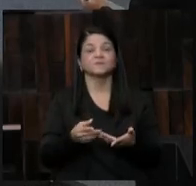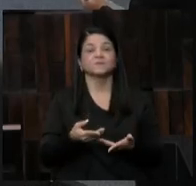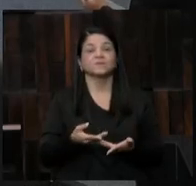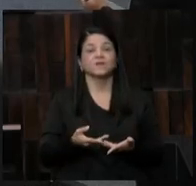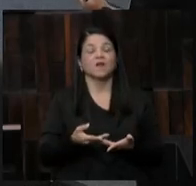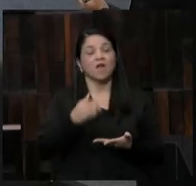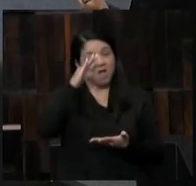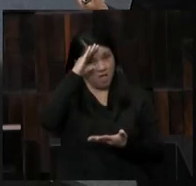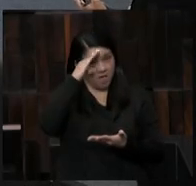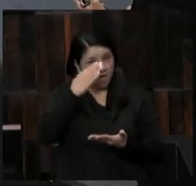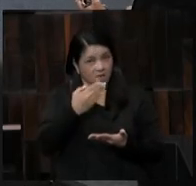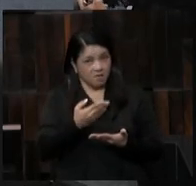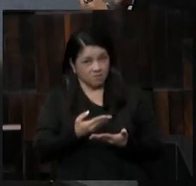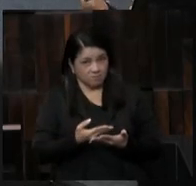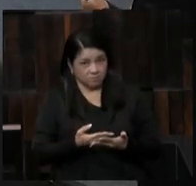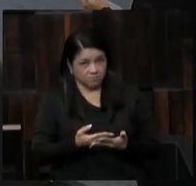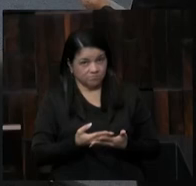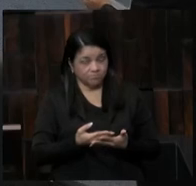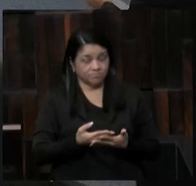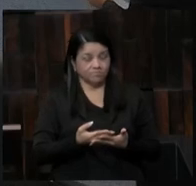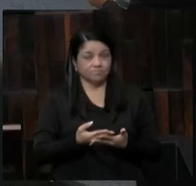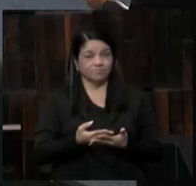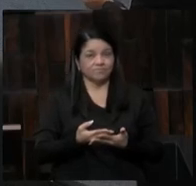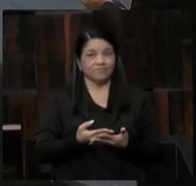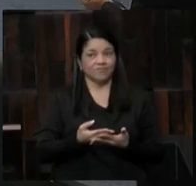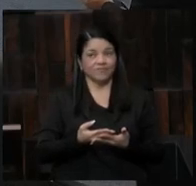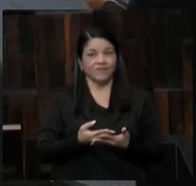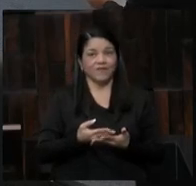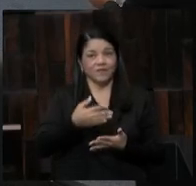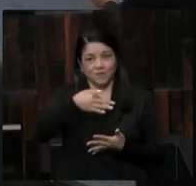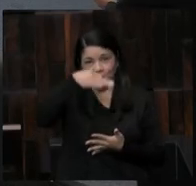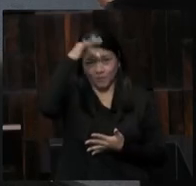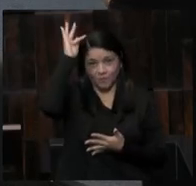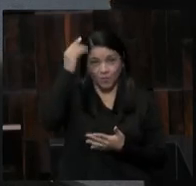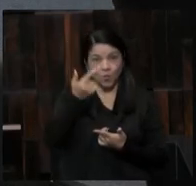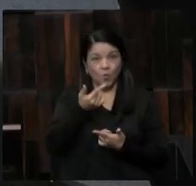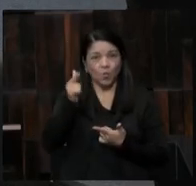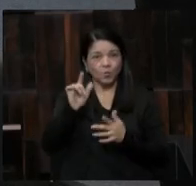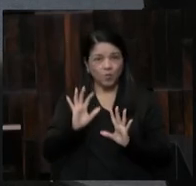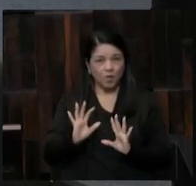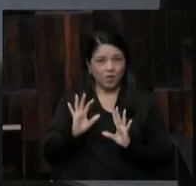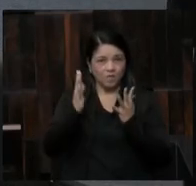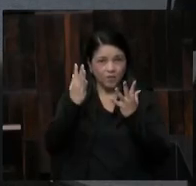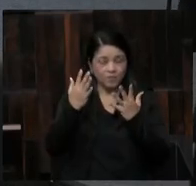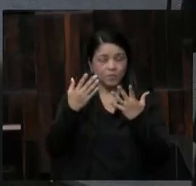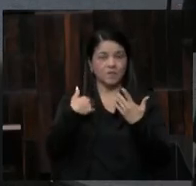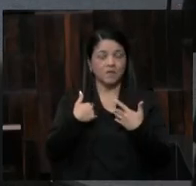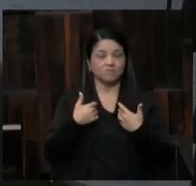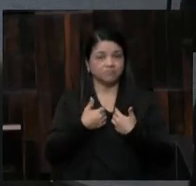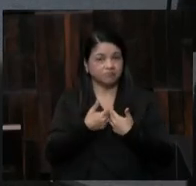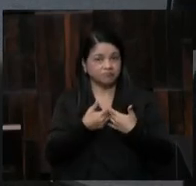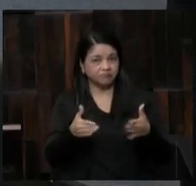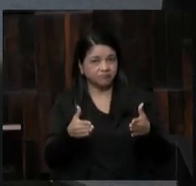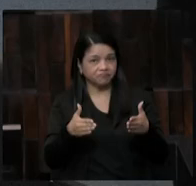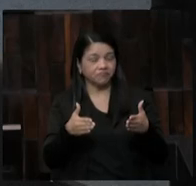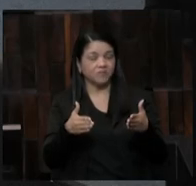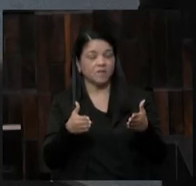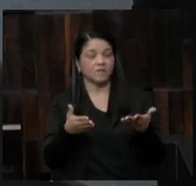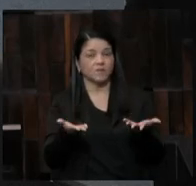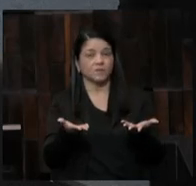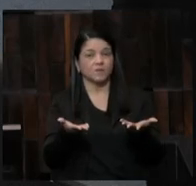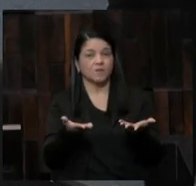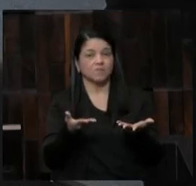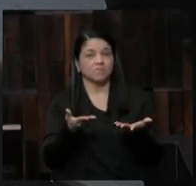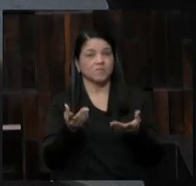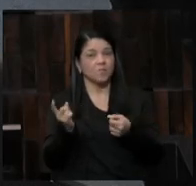Eu acredito que ele tenha ido a um outro evento, ele tinha ficado de fazer a abertura, mas estará daqui